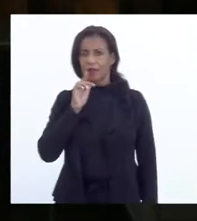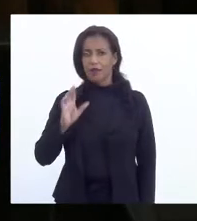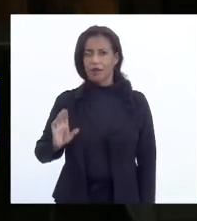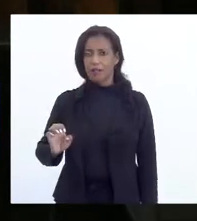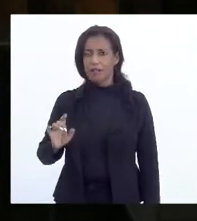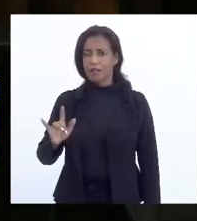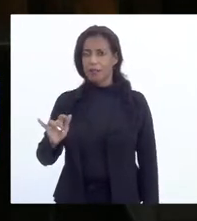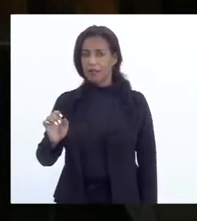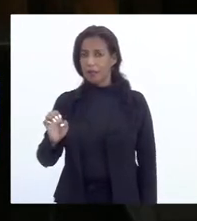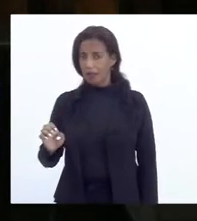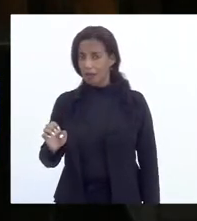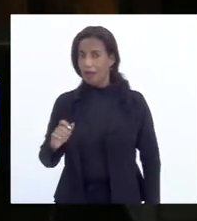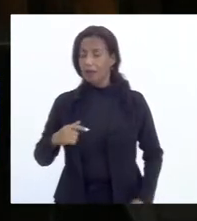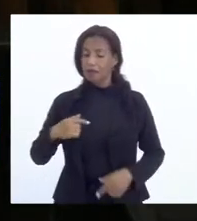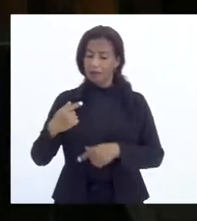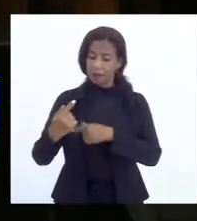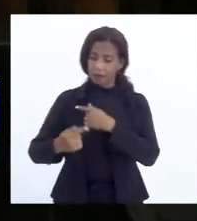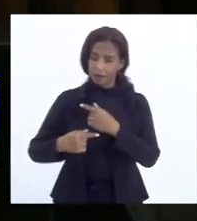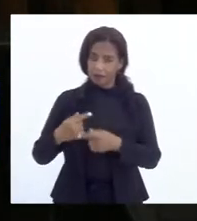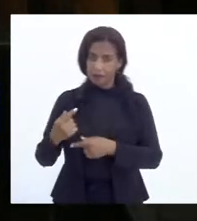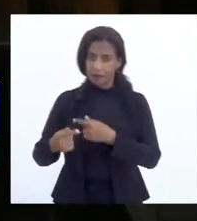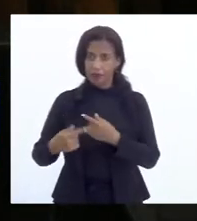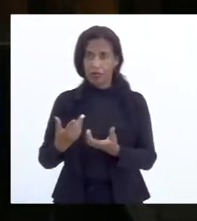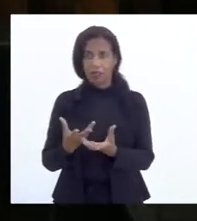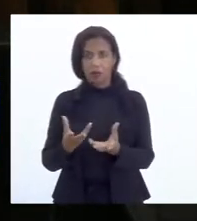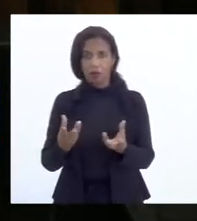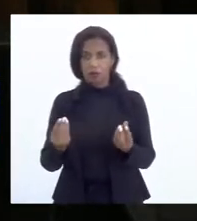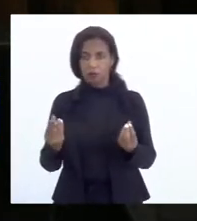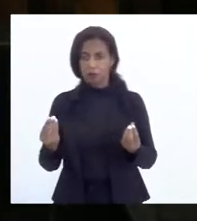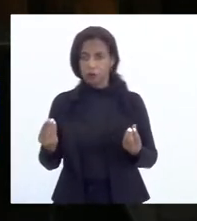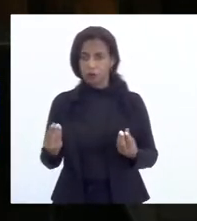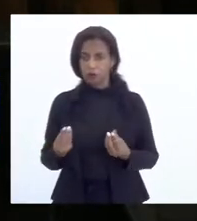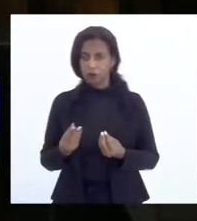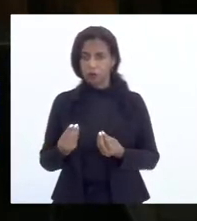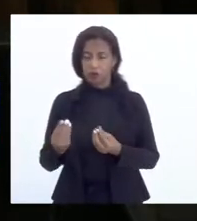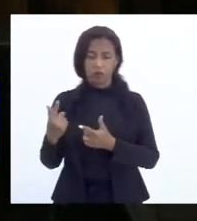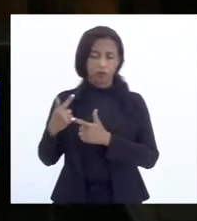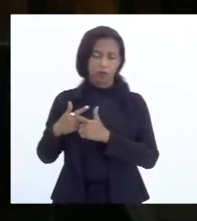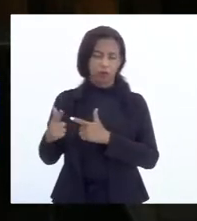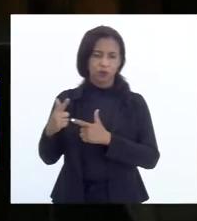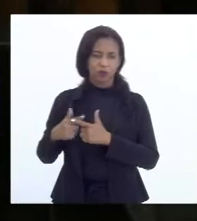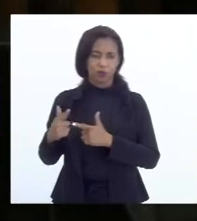vai gerar muitos